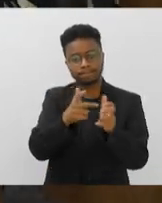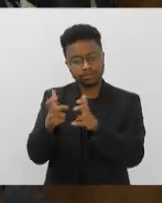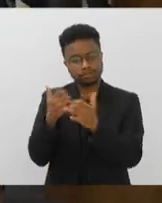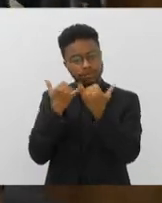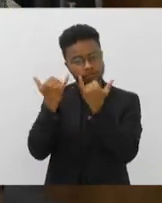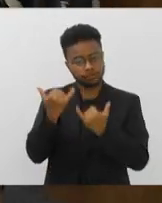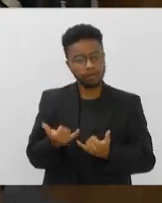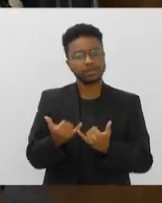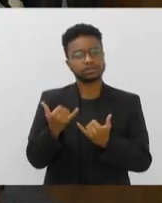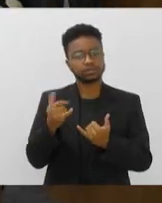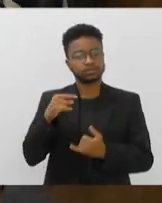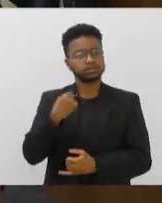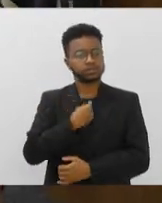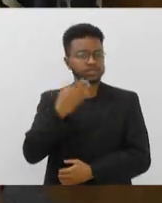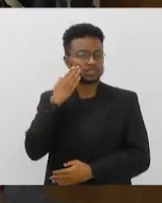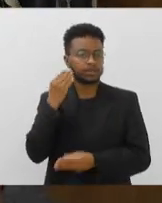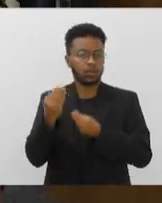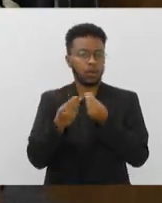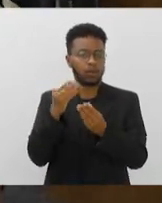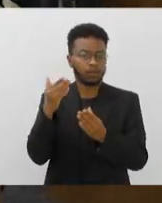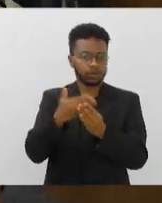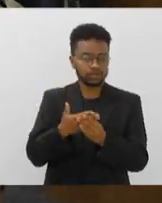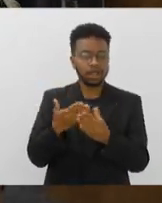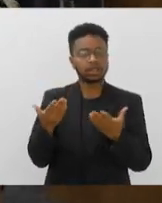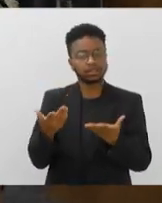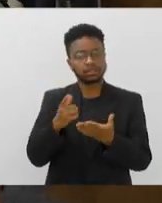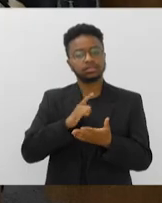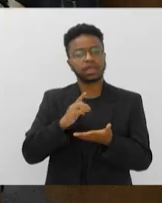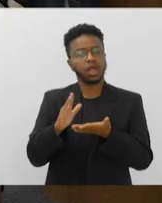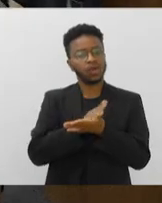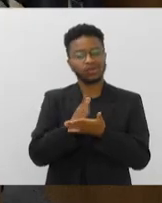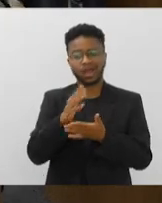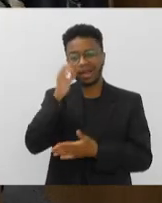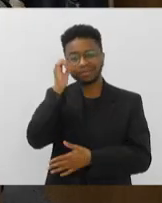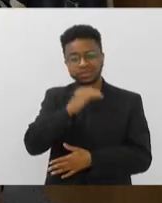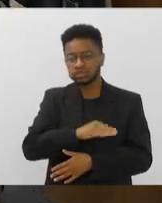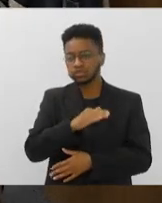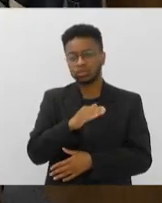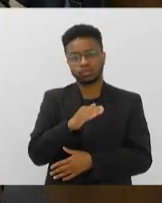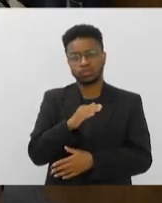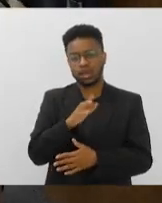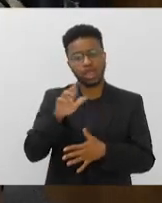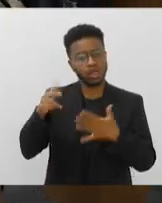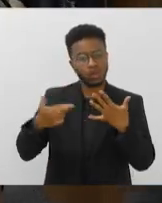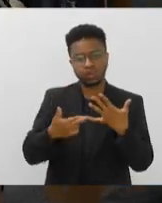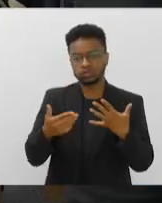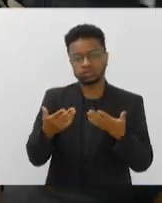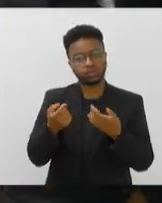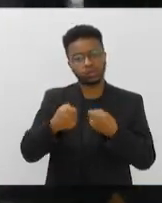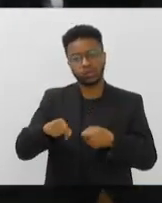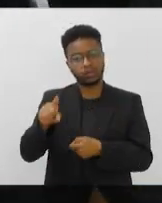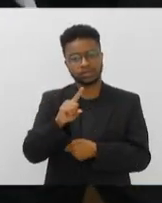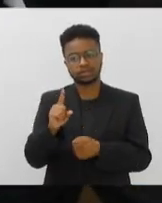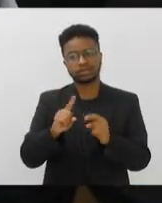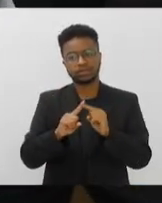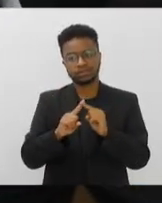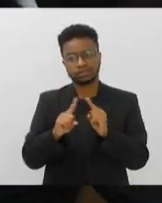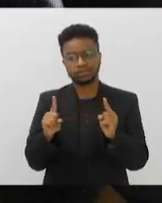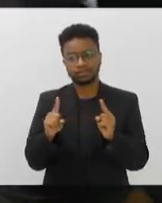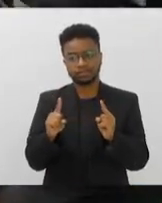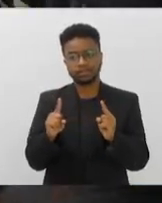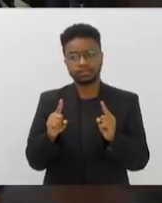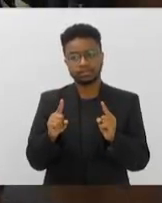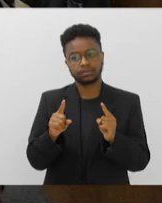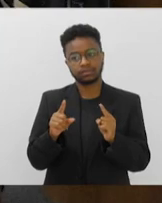informações a gente acompanha os processos e existe em situações que são assim absurdas recursos que são Absurdos necessários e enfim isso tudo